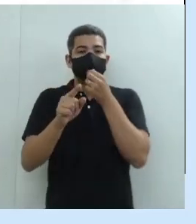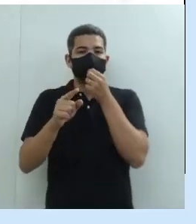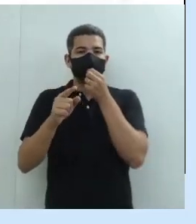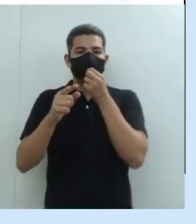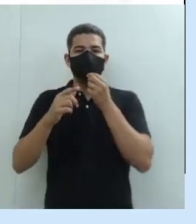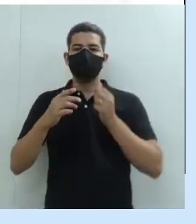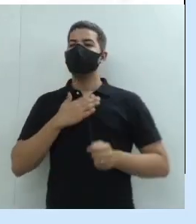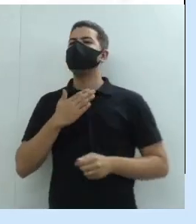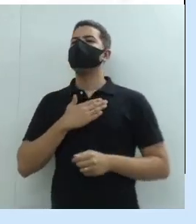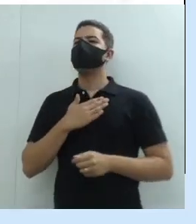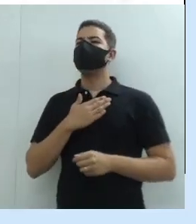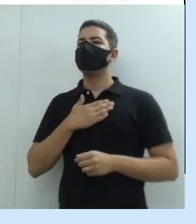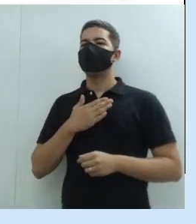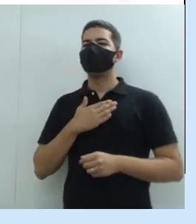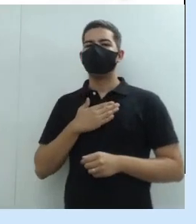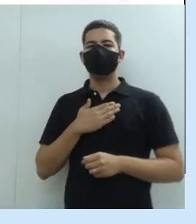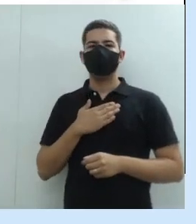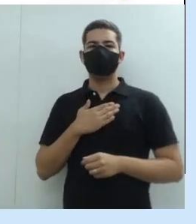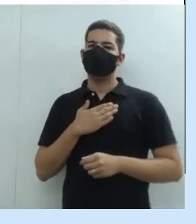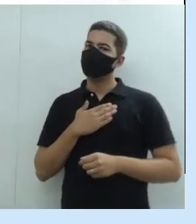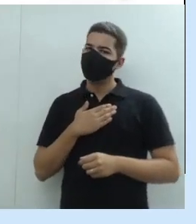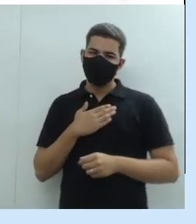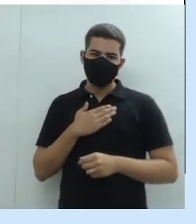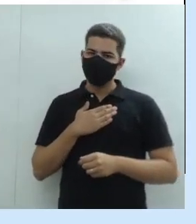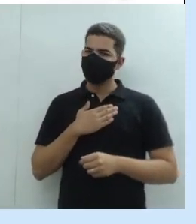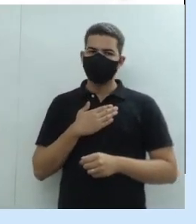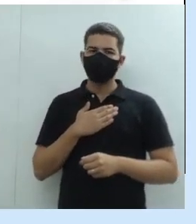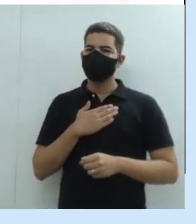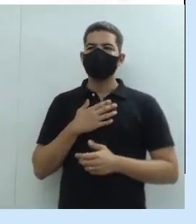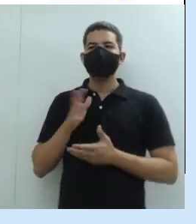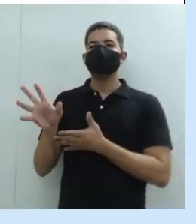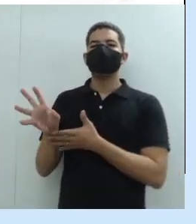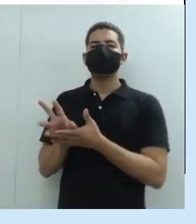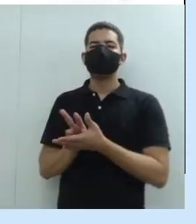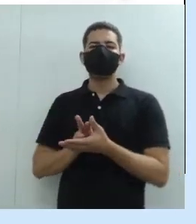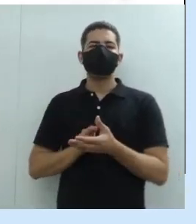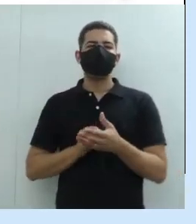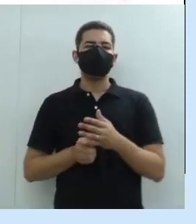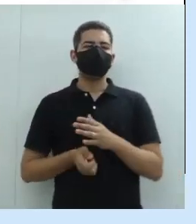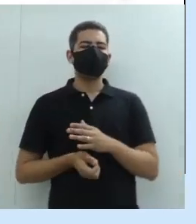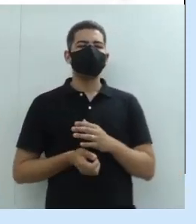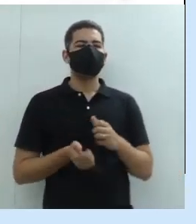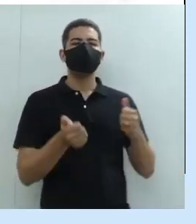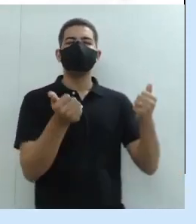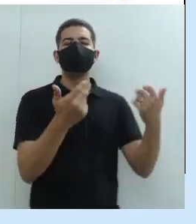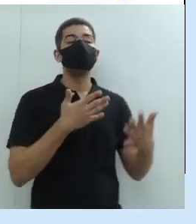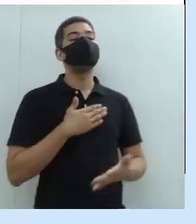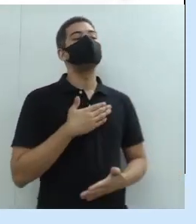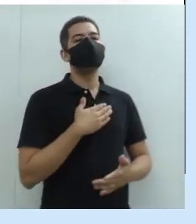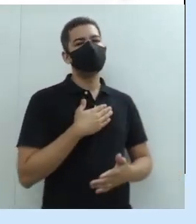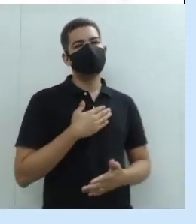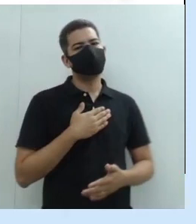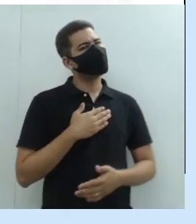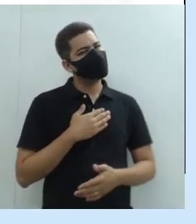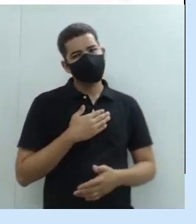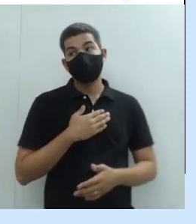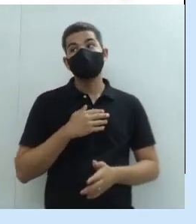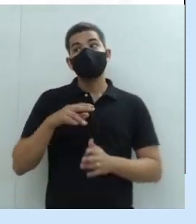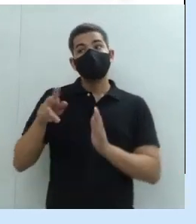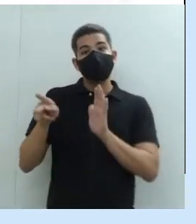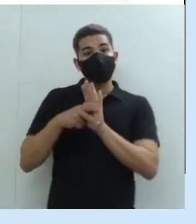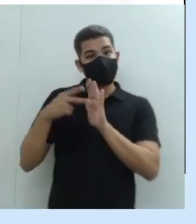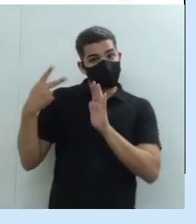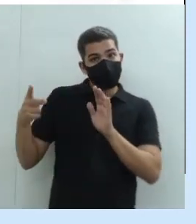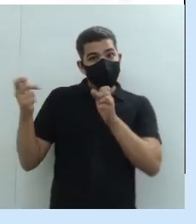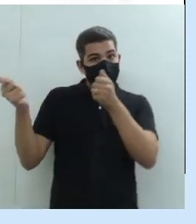Você sabe que isso é plágio. Plágio é você imitar, é você copiar alguém. Então, quando a gente vai